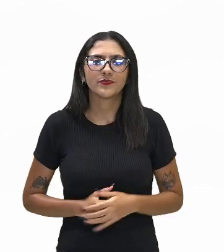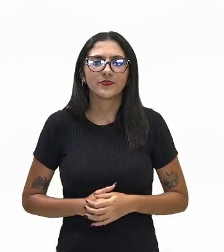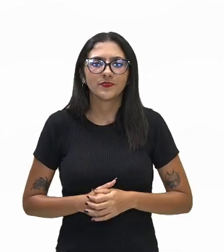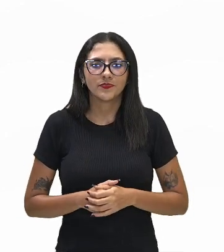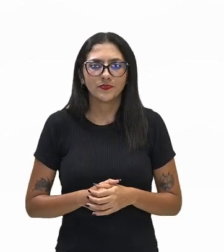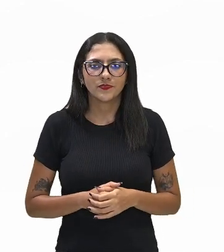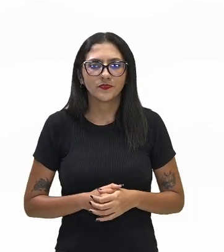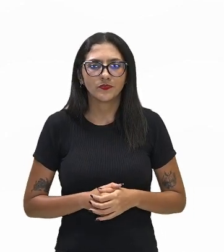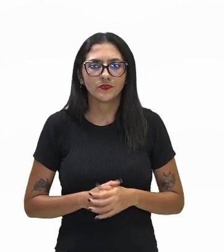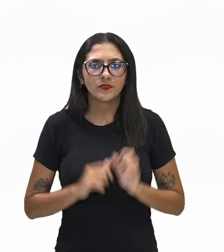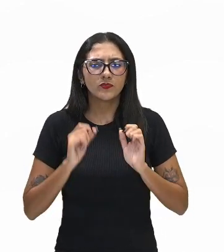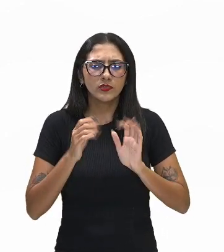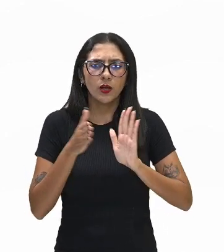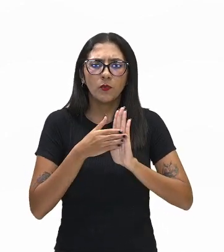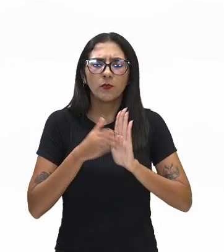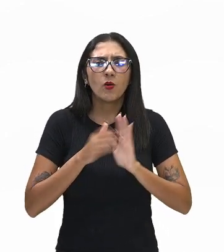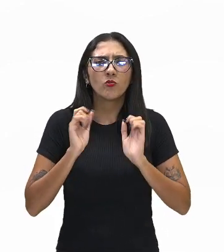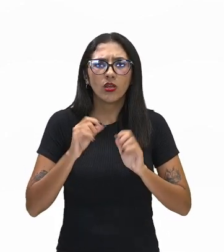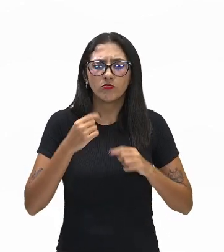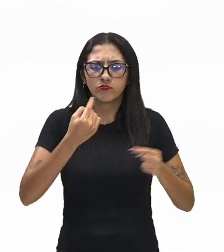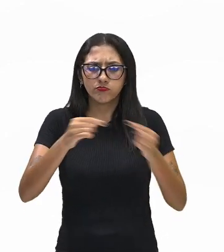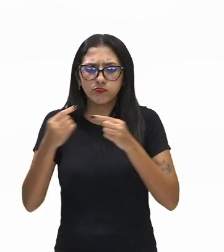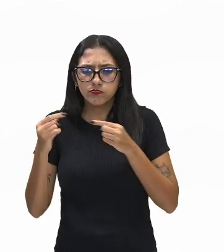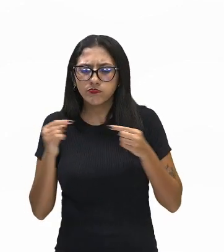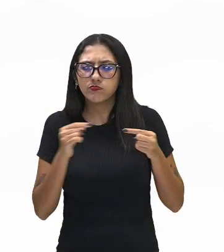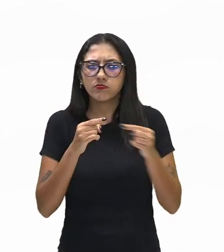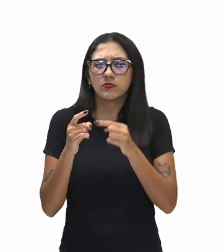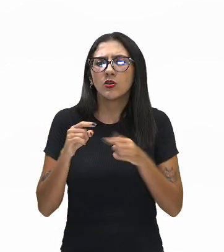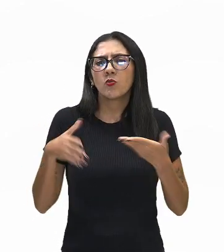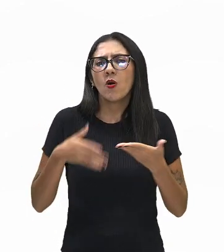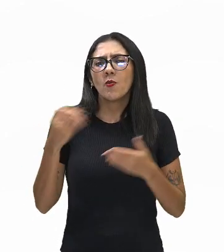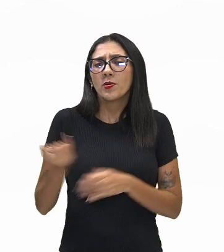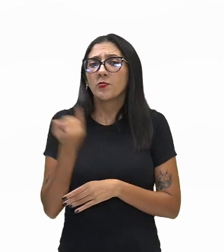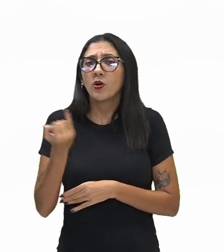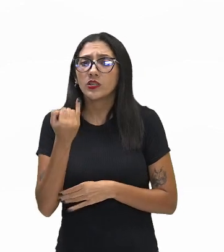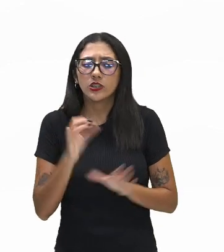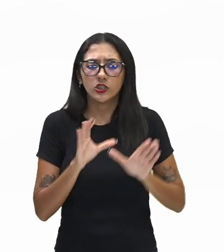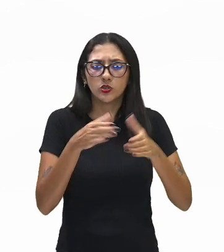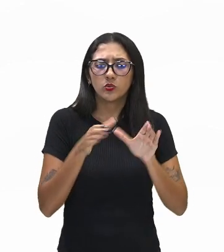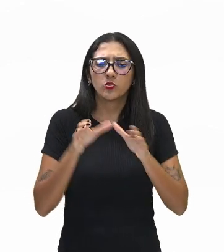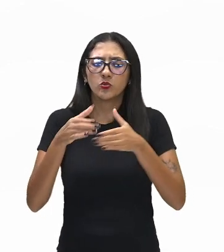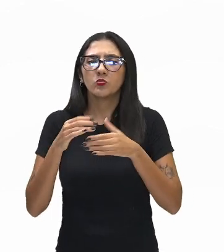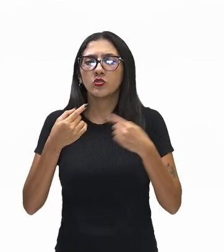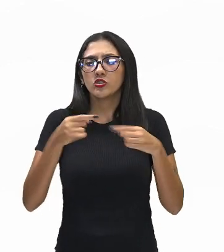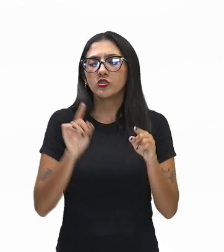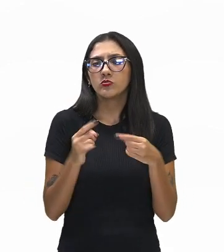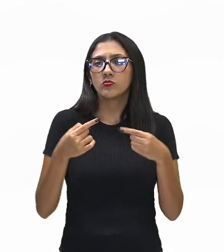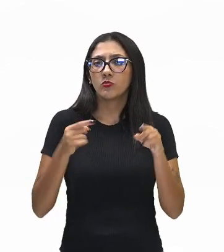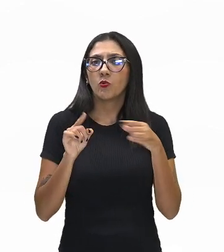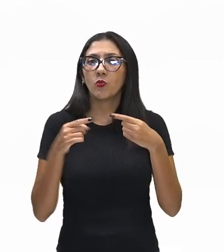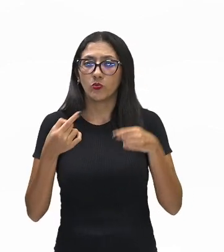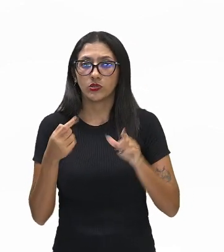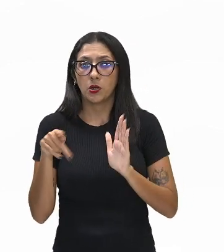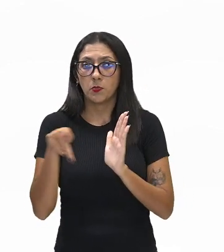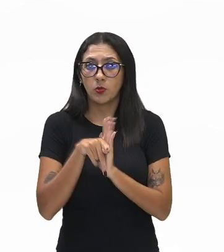se propõe a discutir, né, a importância dos grupos musicais juvenis nos processos